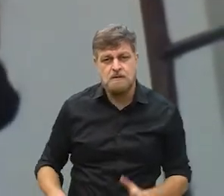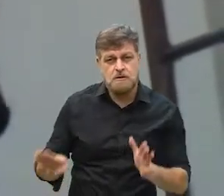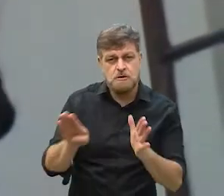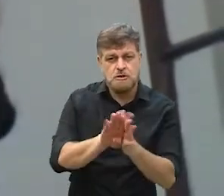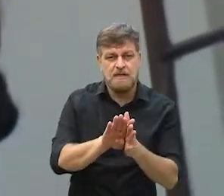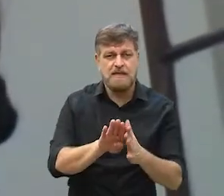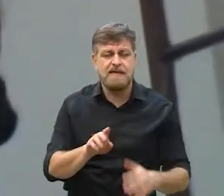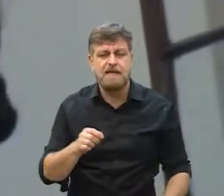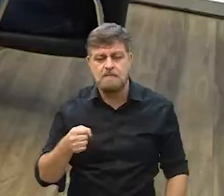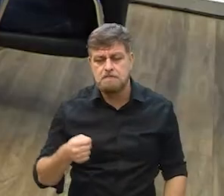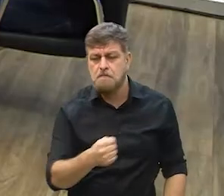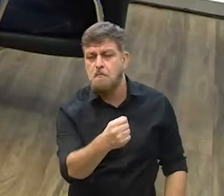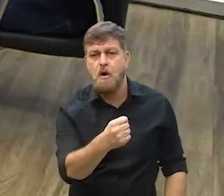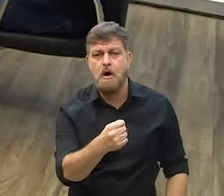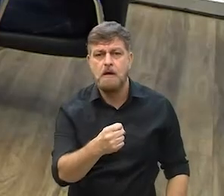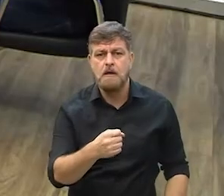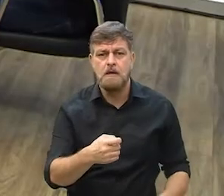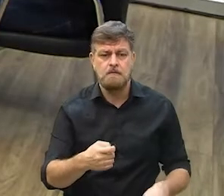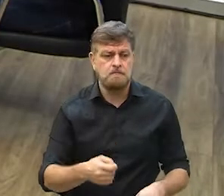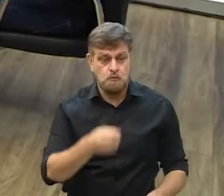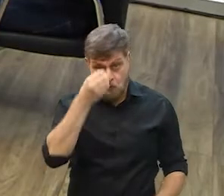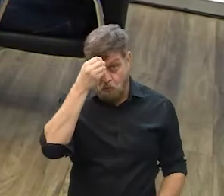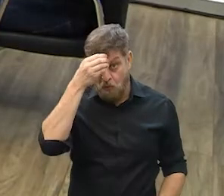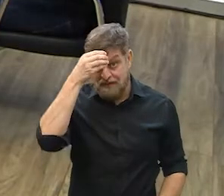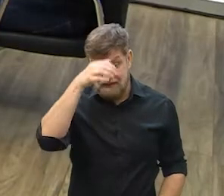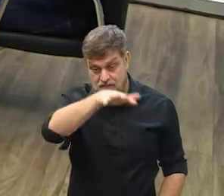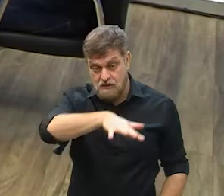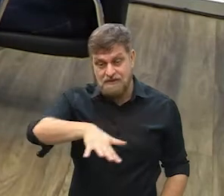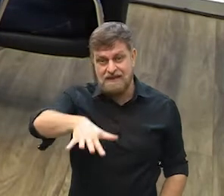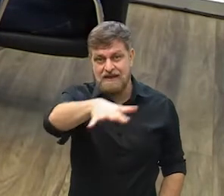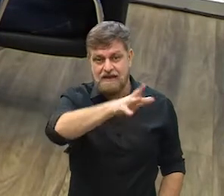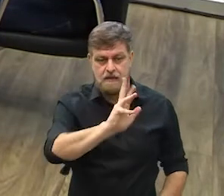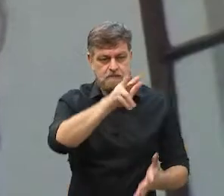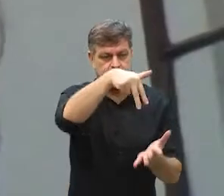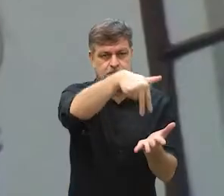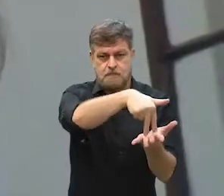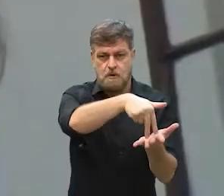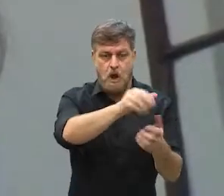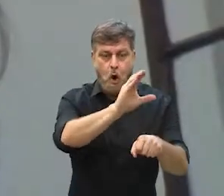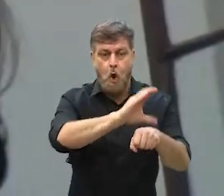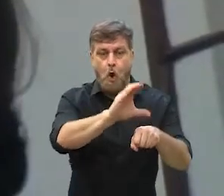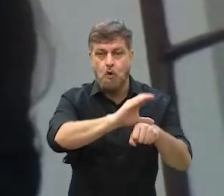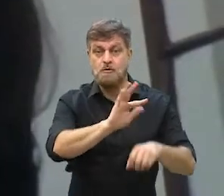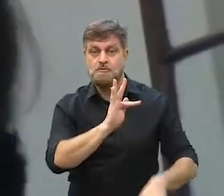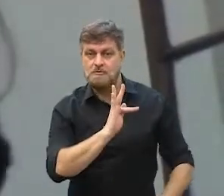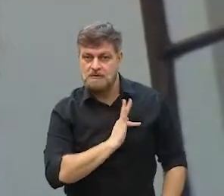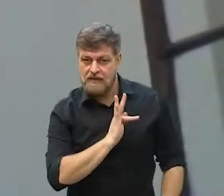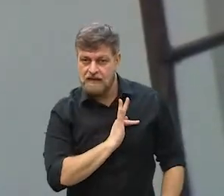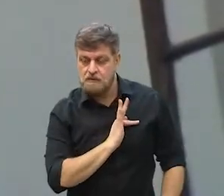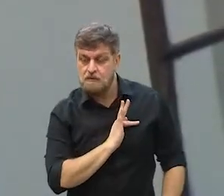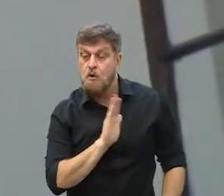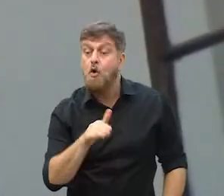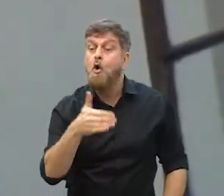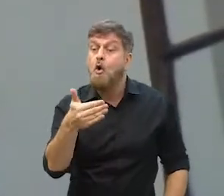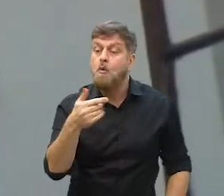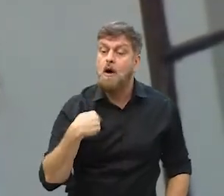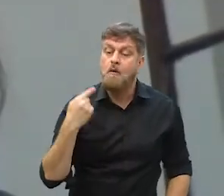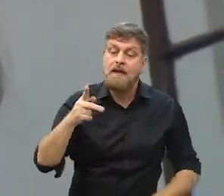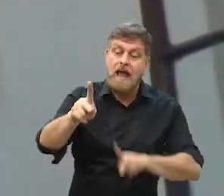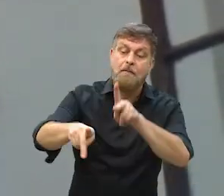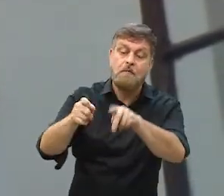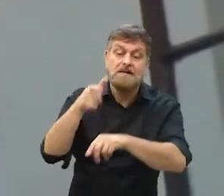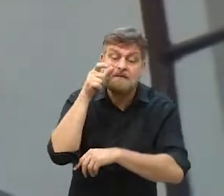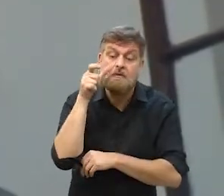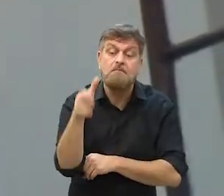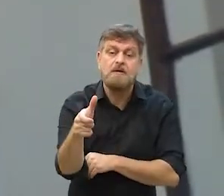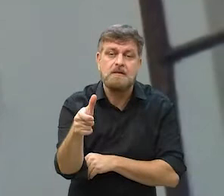especialista, né, num determinado conhecimento no território. Cursos técnicos. Quais cursos nós vamos oferecer?